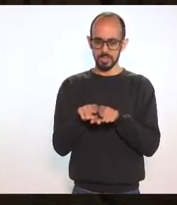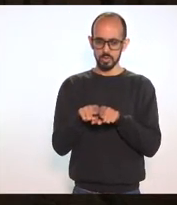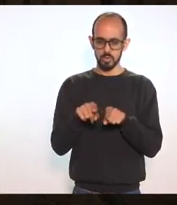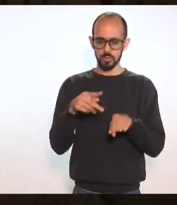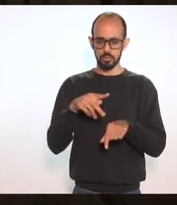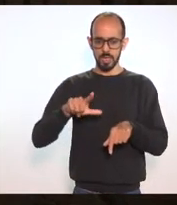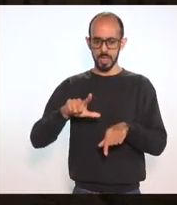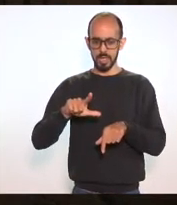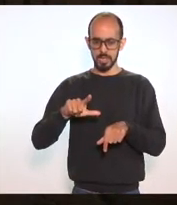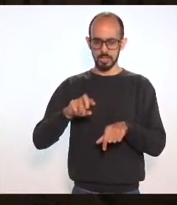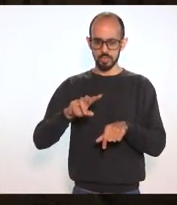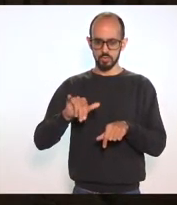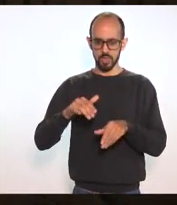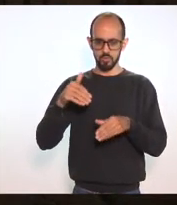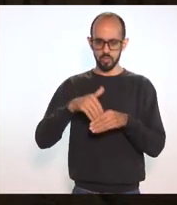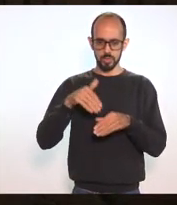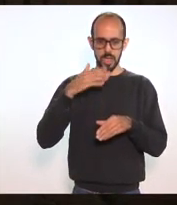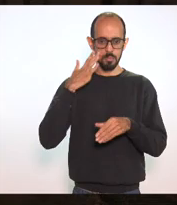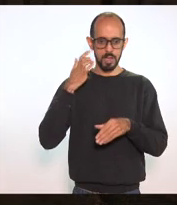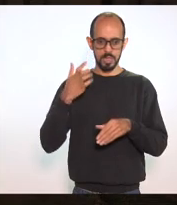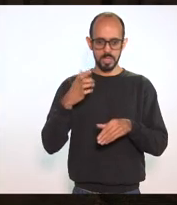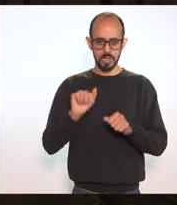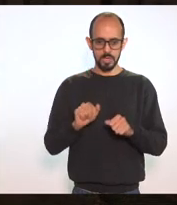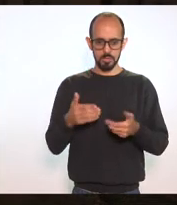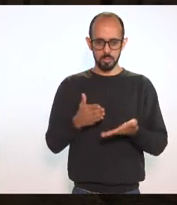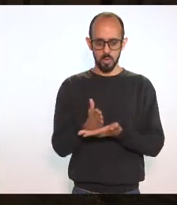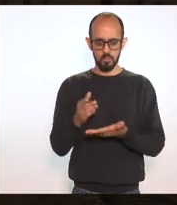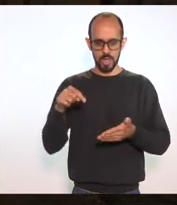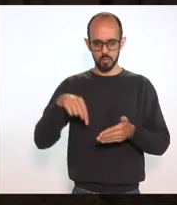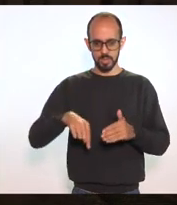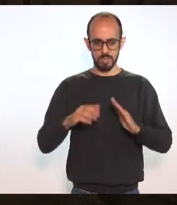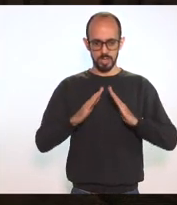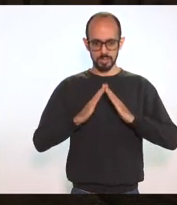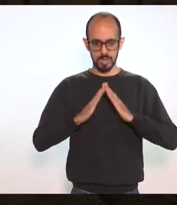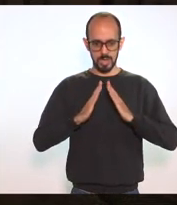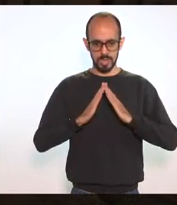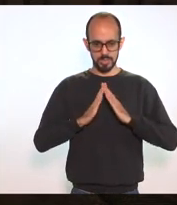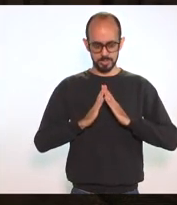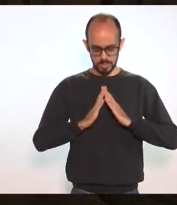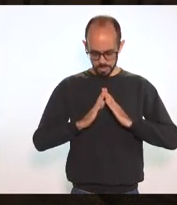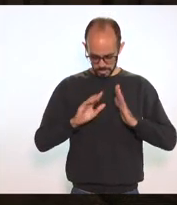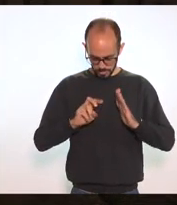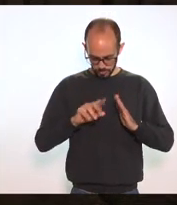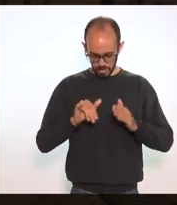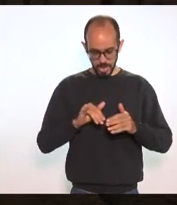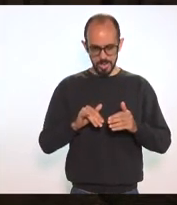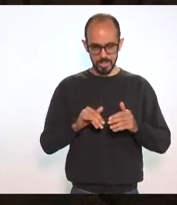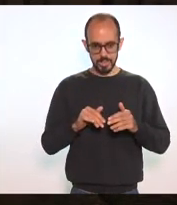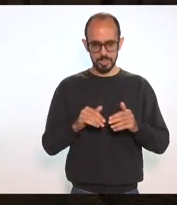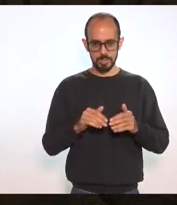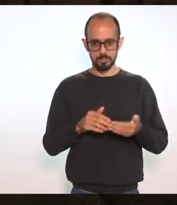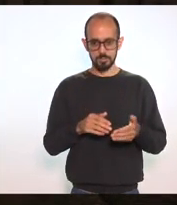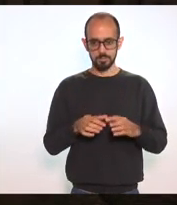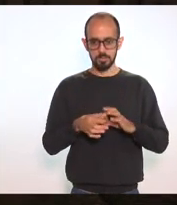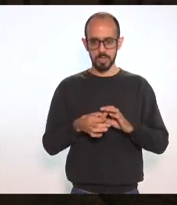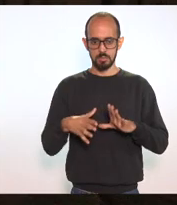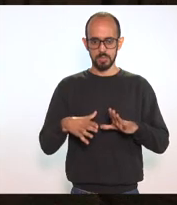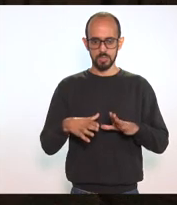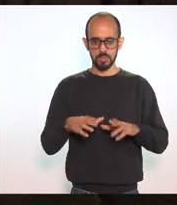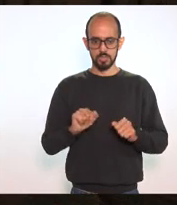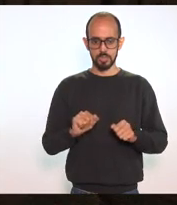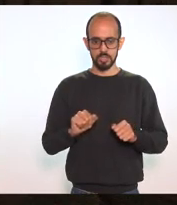no dia de amanhã, como foi aprovado nessa casa, que vai permitir que nós tombemos os trens do Corcovado,